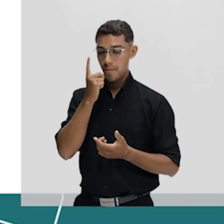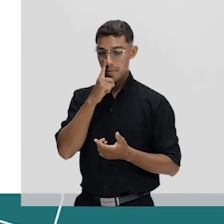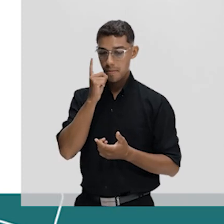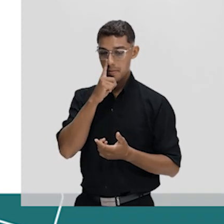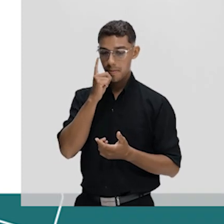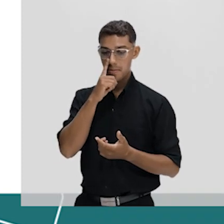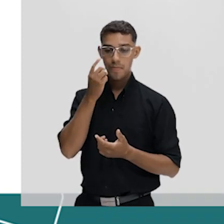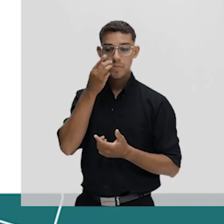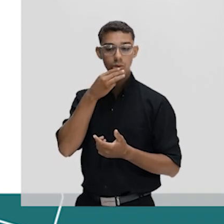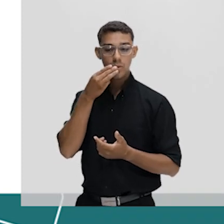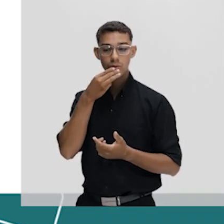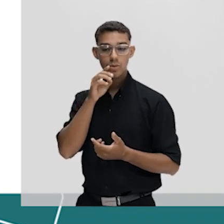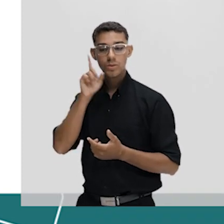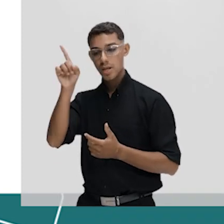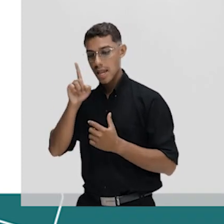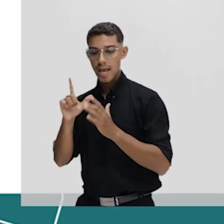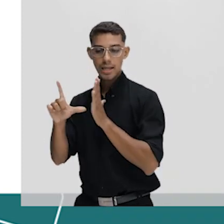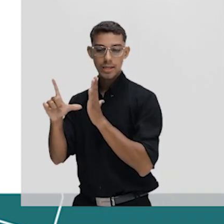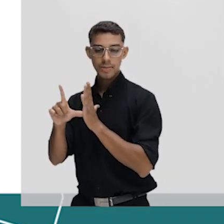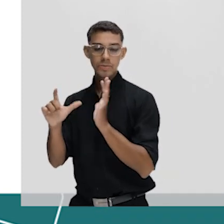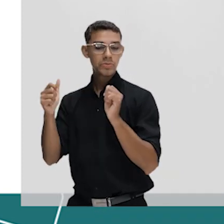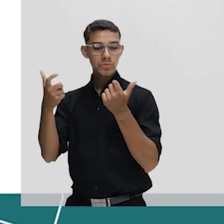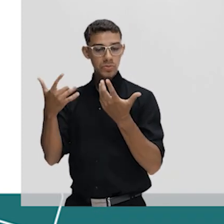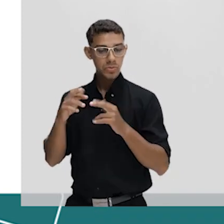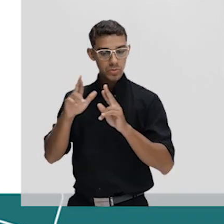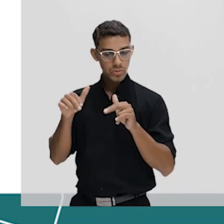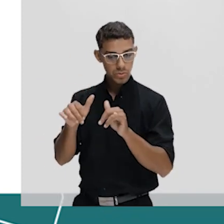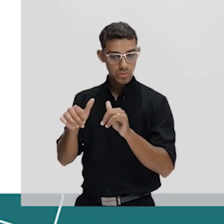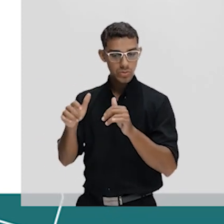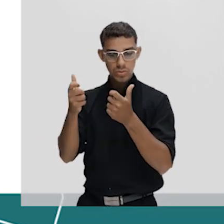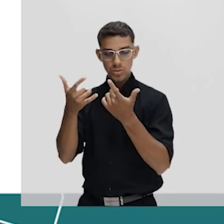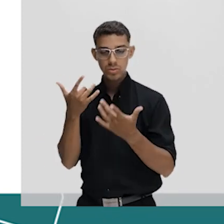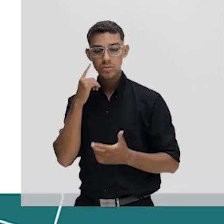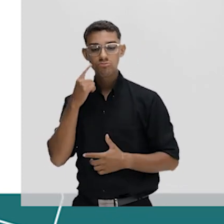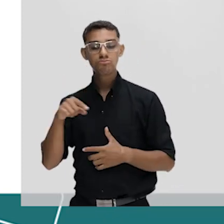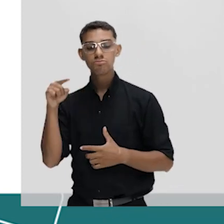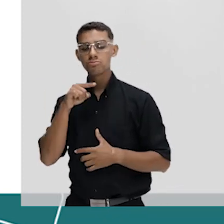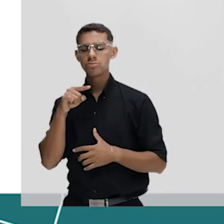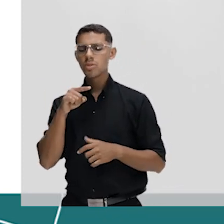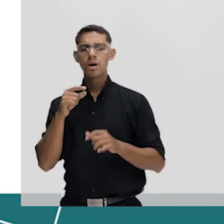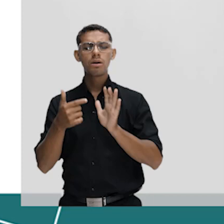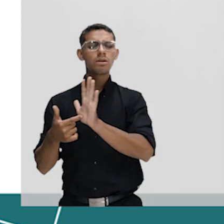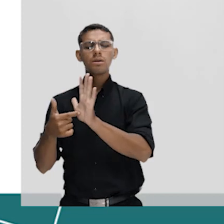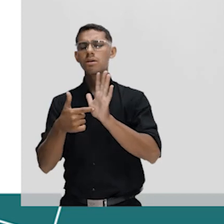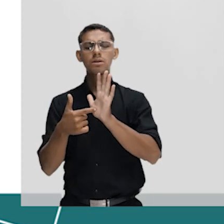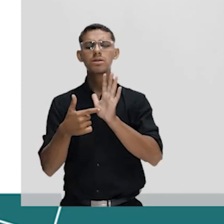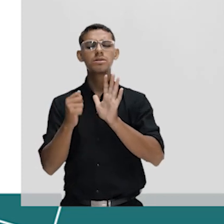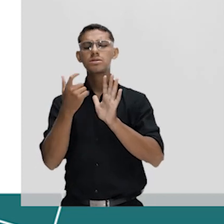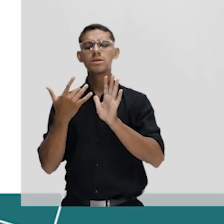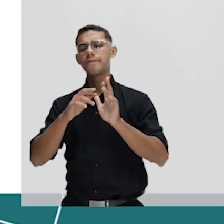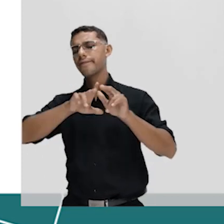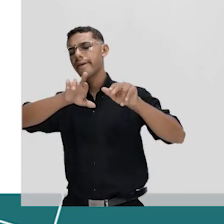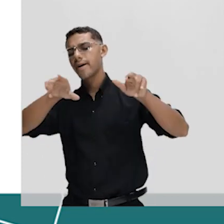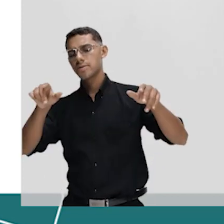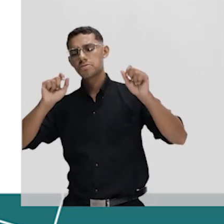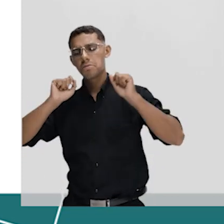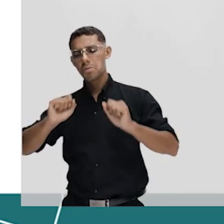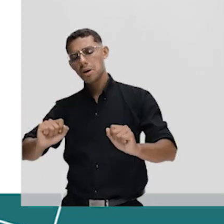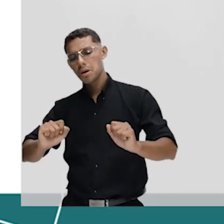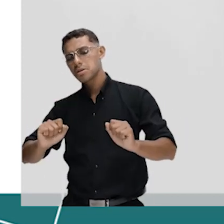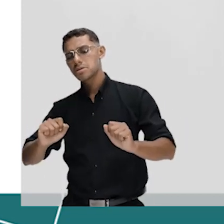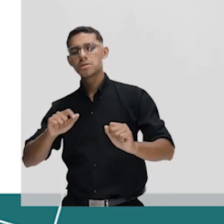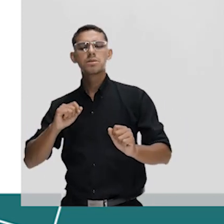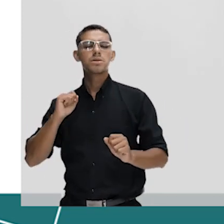uma mostra que a palavra bolacha é do gênero feminino. Então, apenas para mostrar que tem essa variação e que ele pode ser um marcador, né?